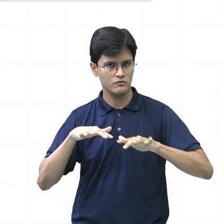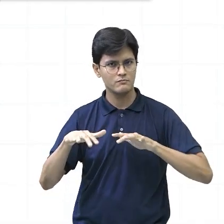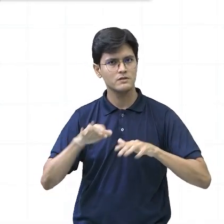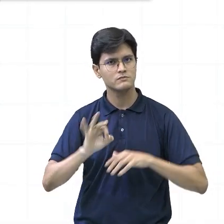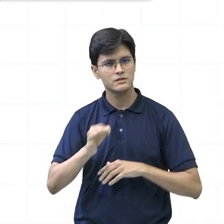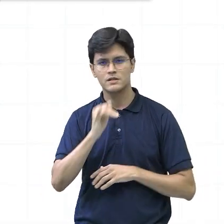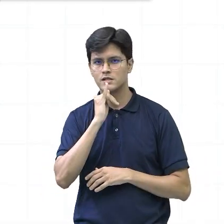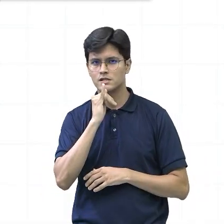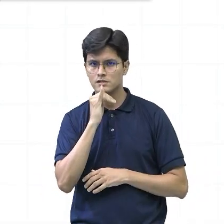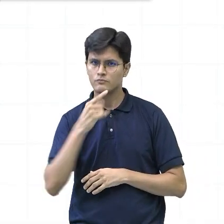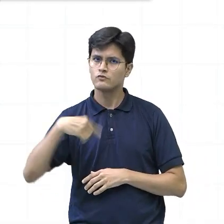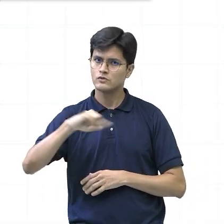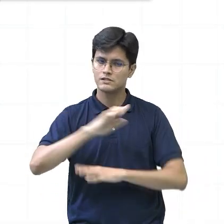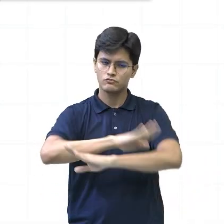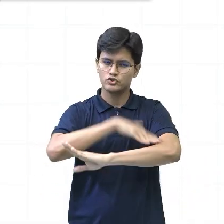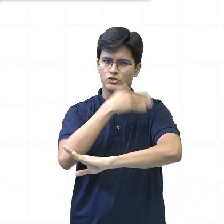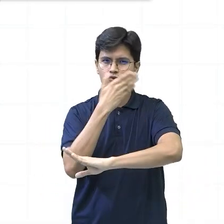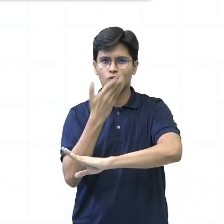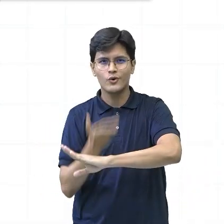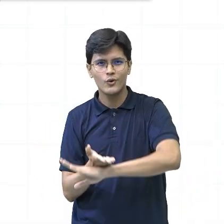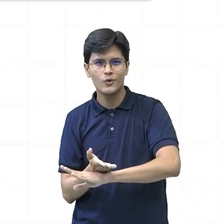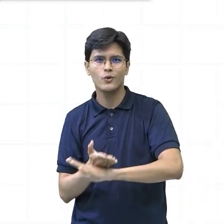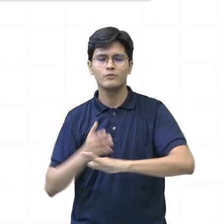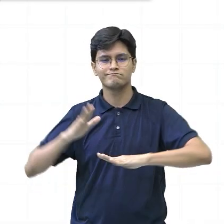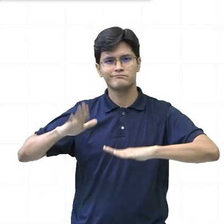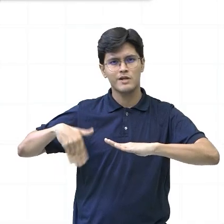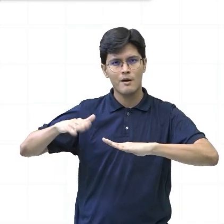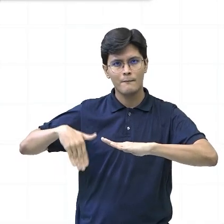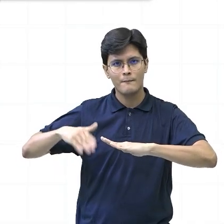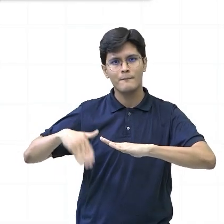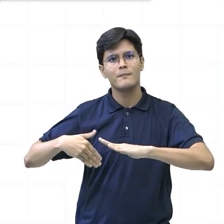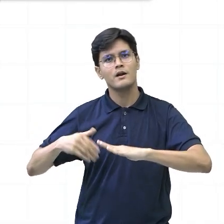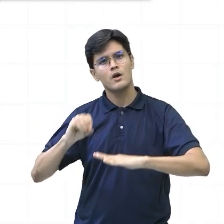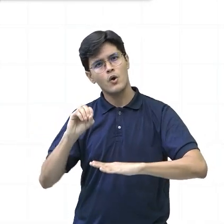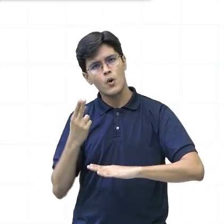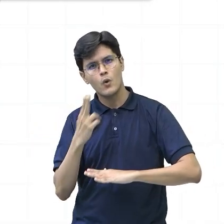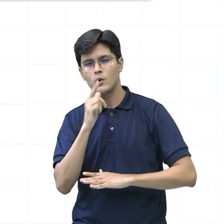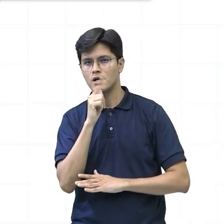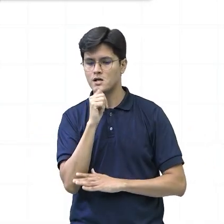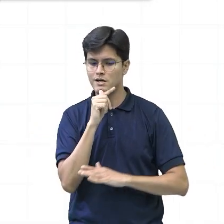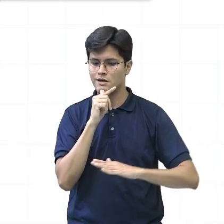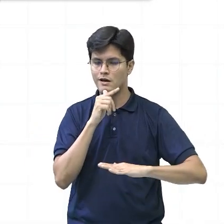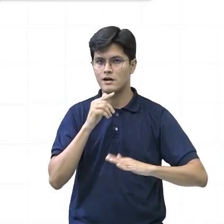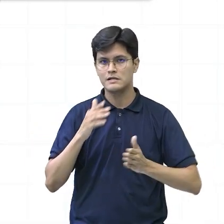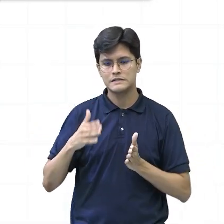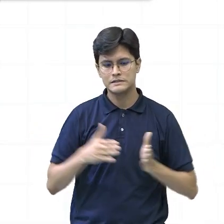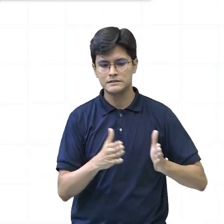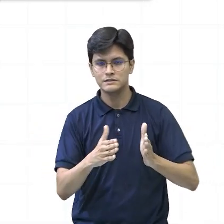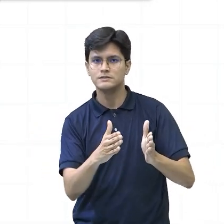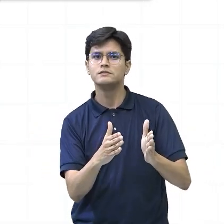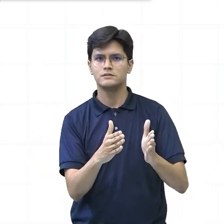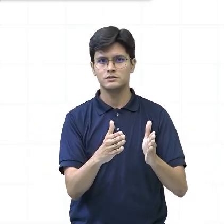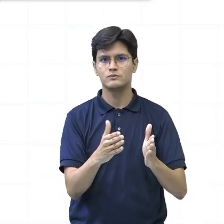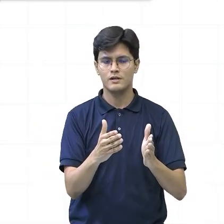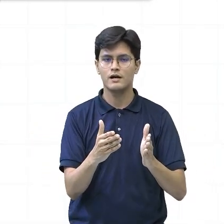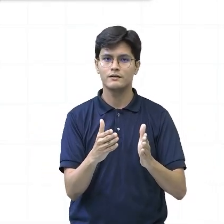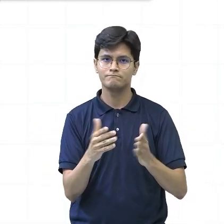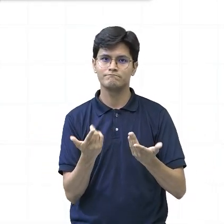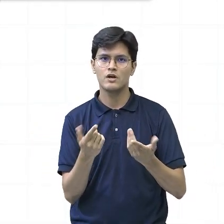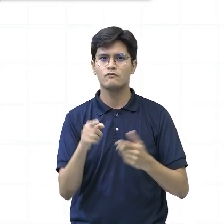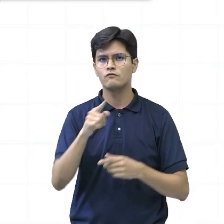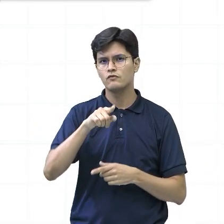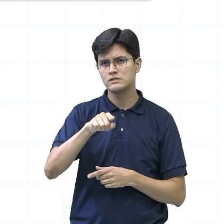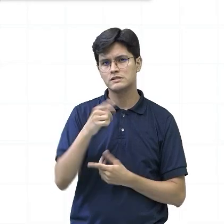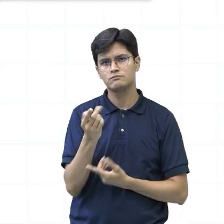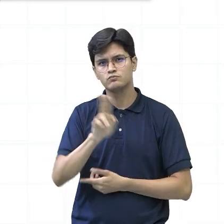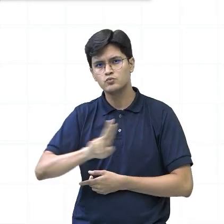na praia, um dia tomando um banho de igarapé, e aí você colocou ali a sua sombrinha, né, para não ficar exposto demais ao sol,